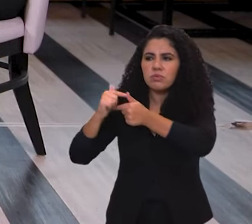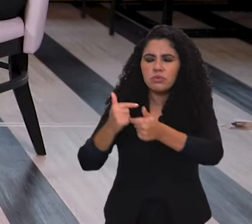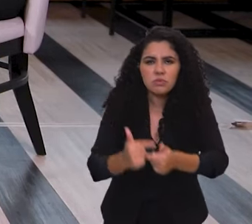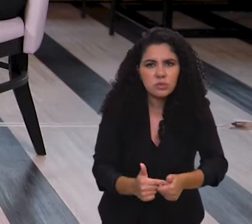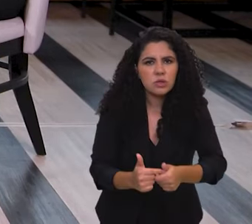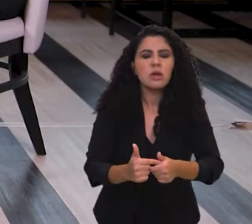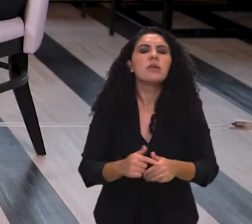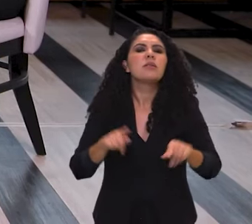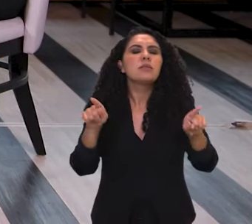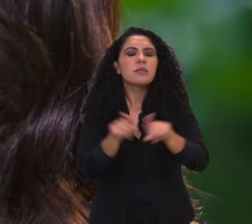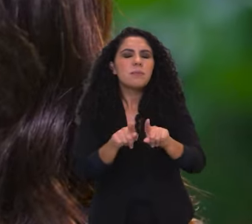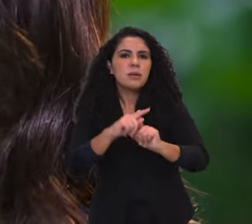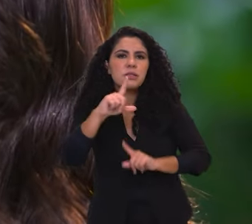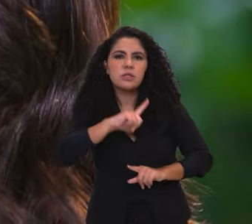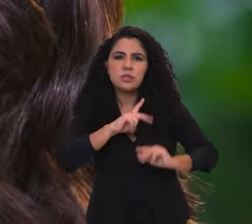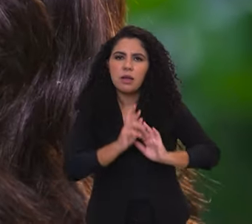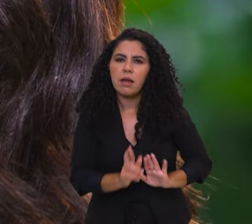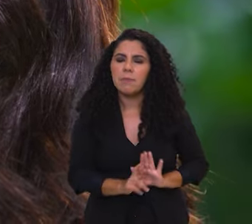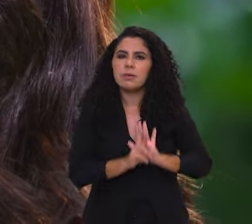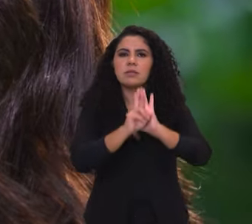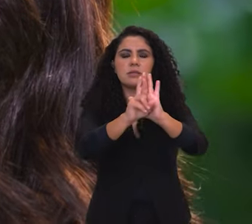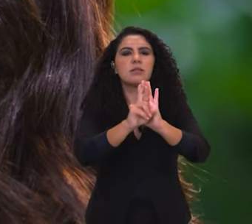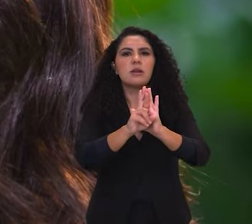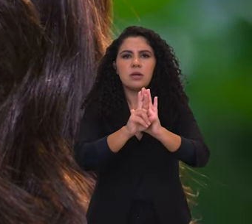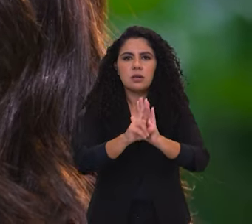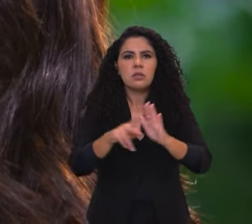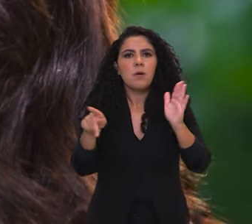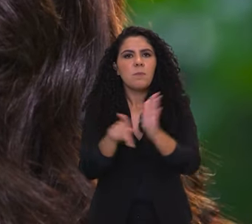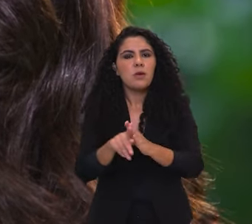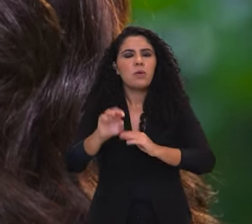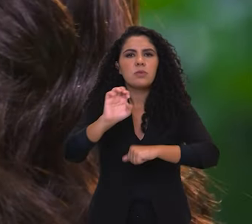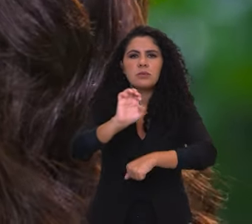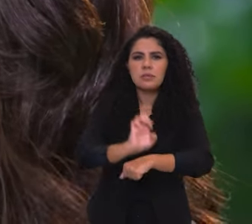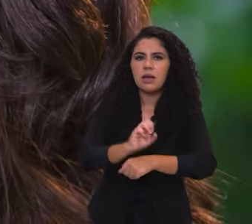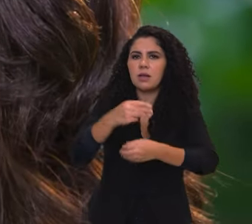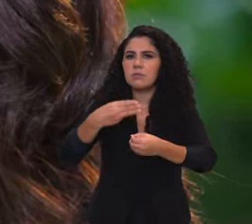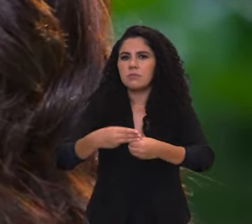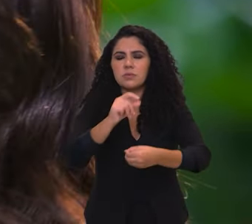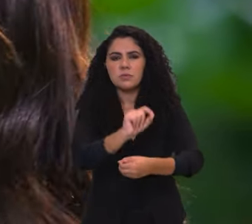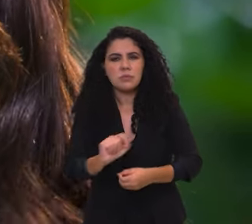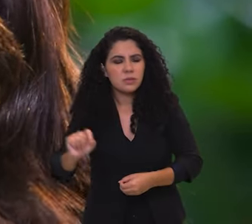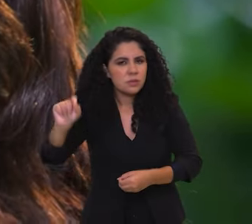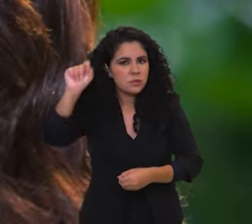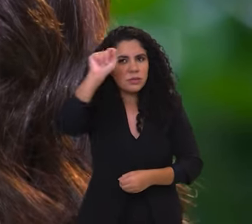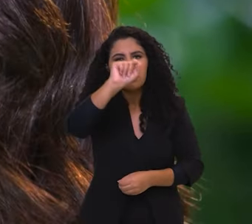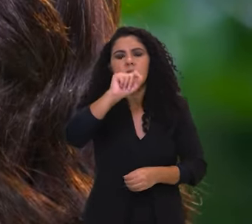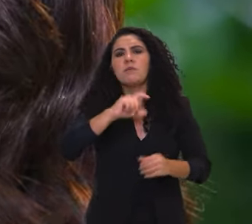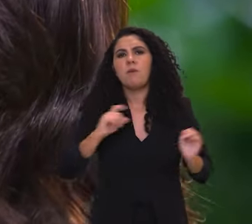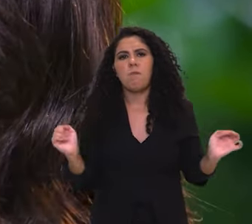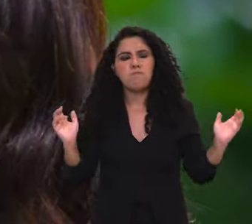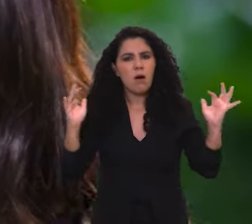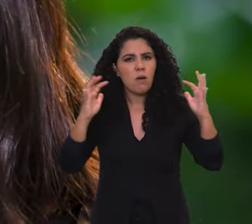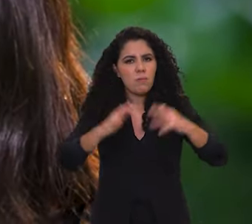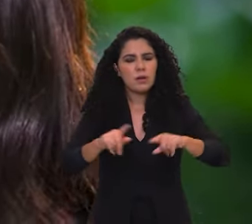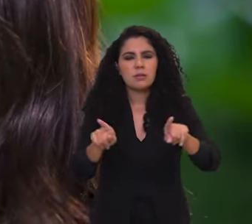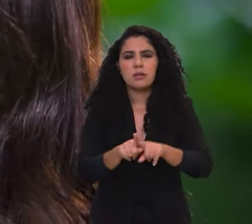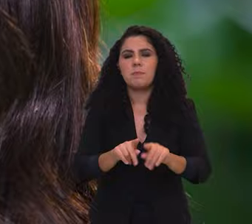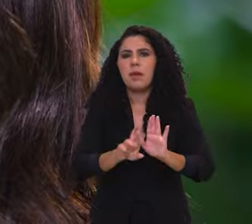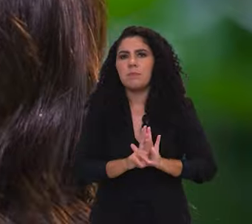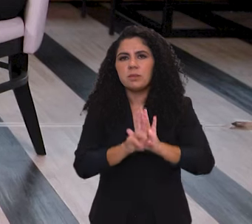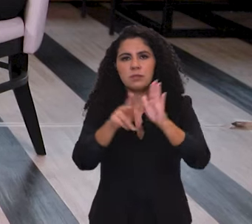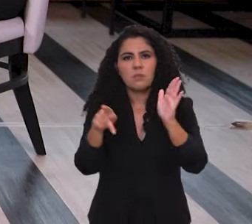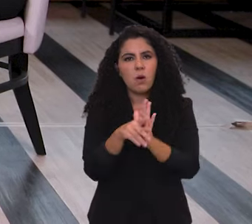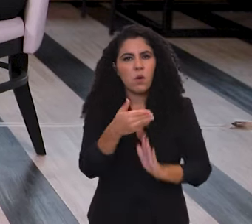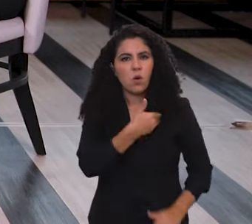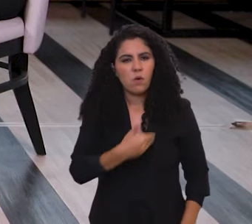comunidades tradicionais, levamos representantes de governos estaduais, de governos municipais, do governo